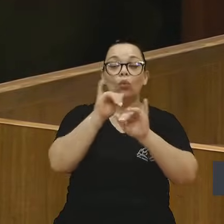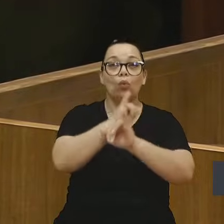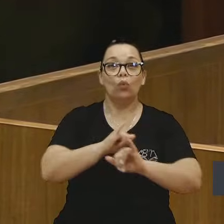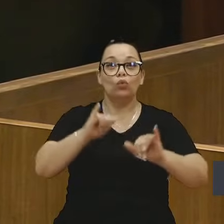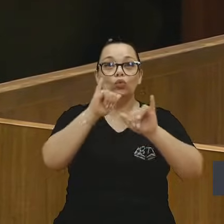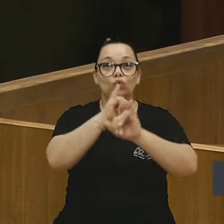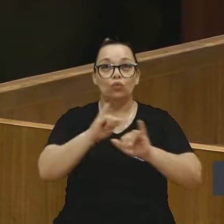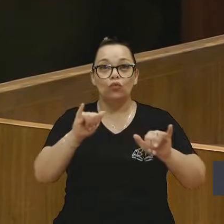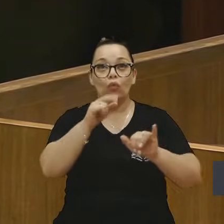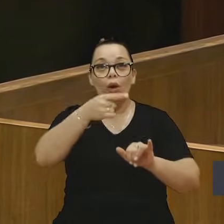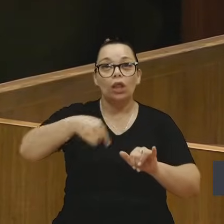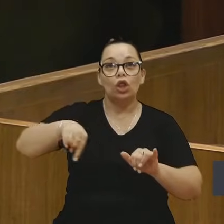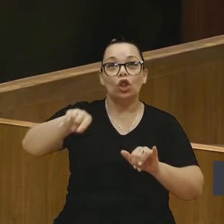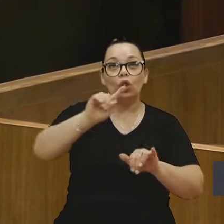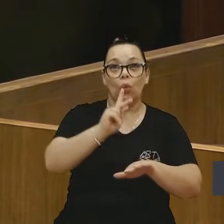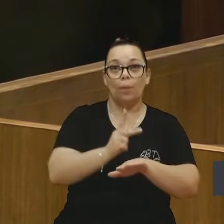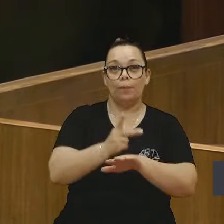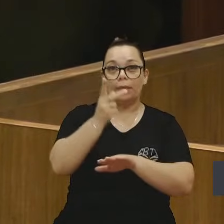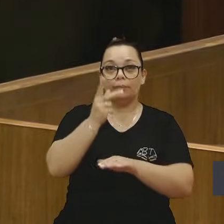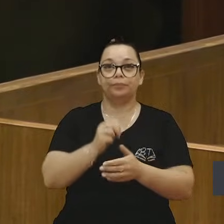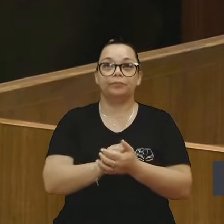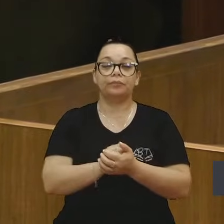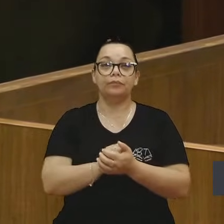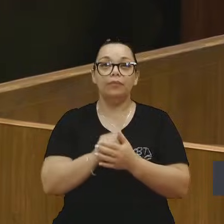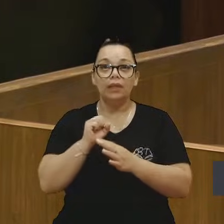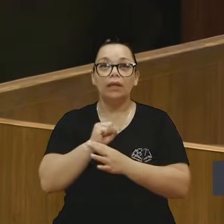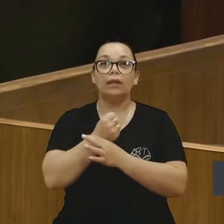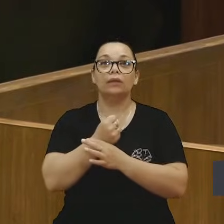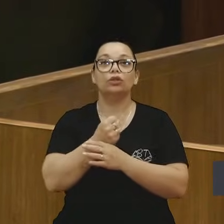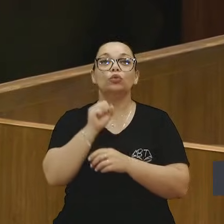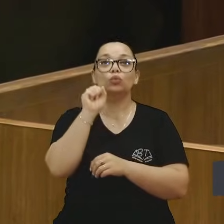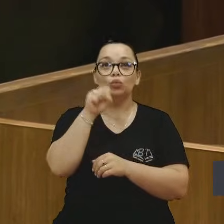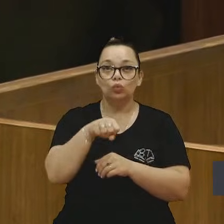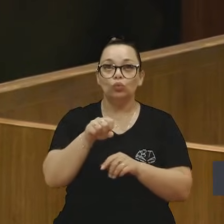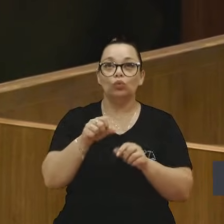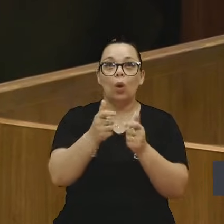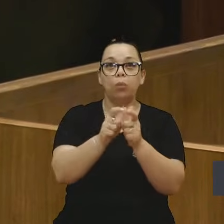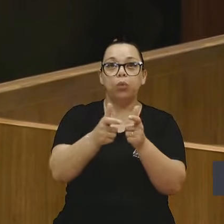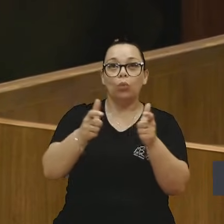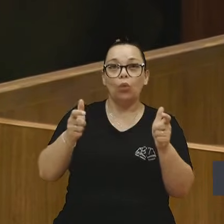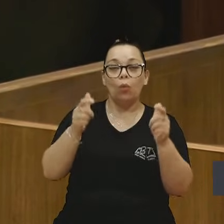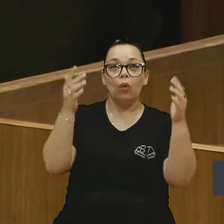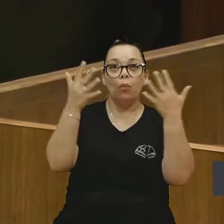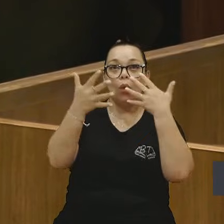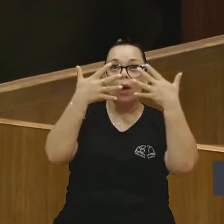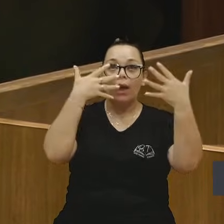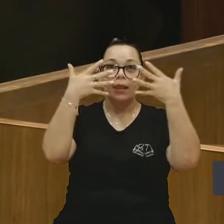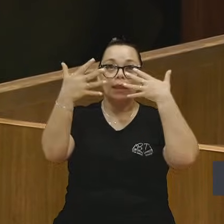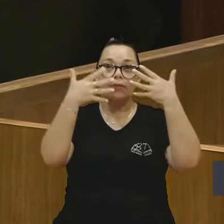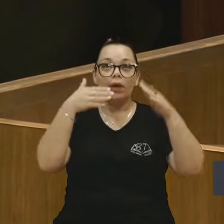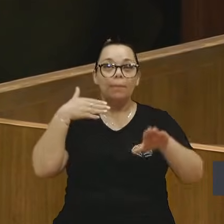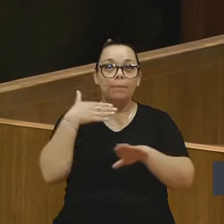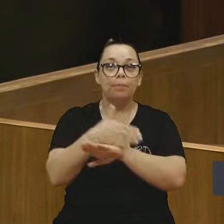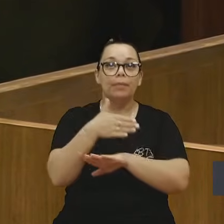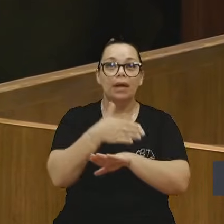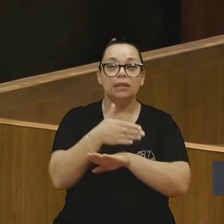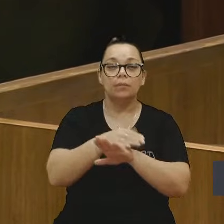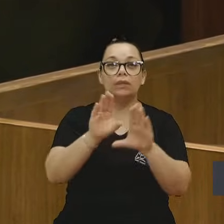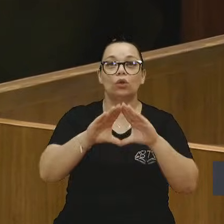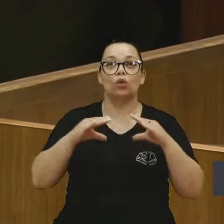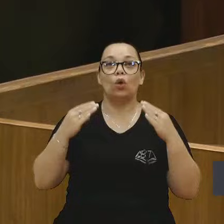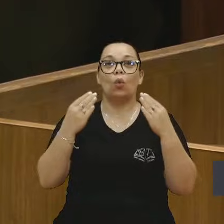divulgou a nossa premiação, garantindo assim ampla transparência e participação da